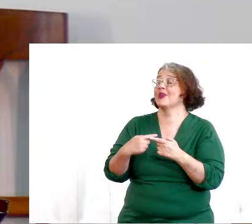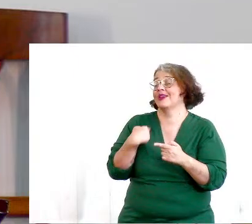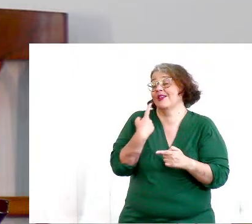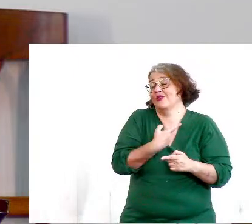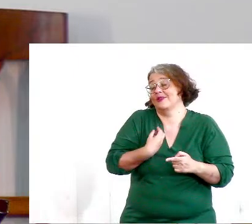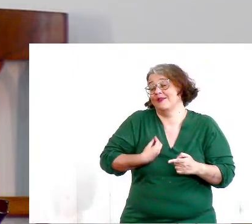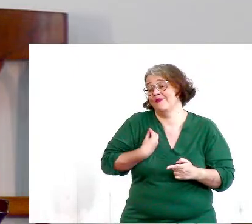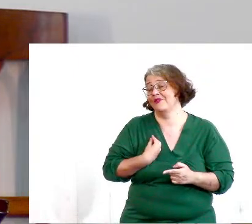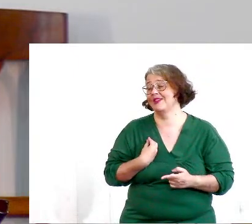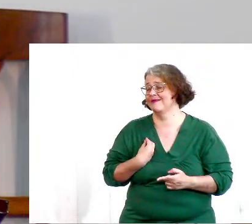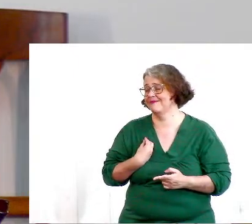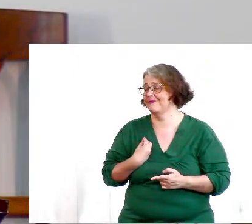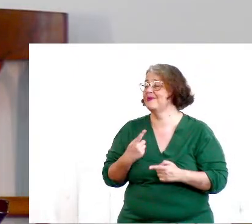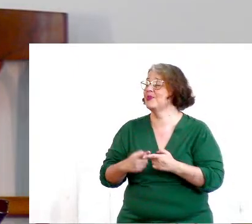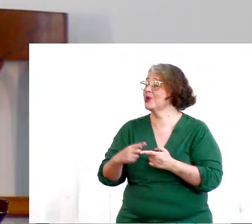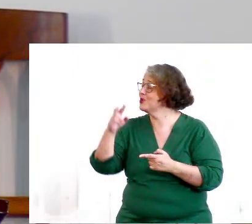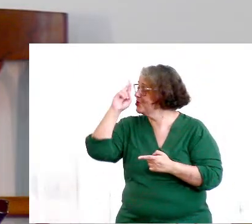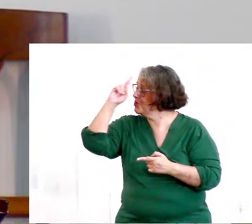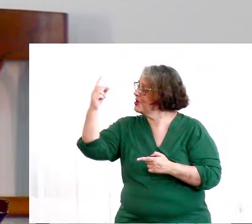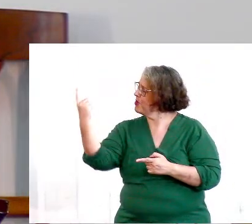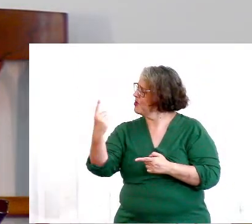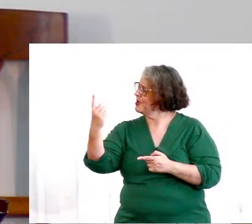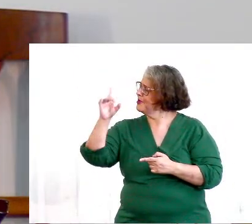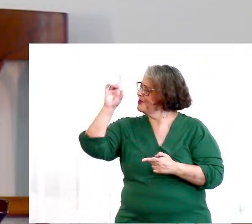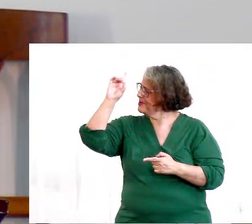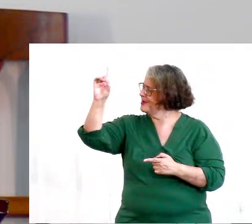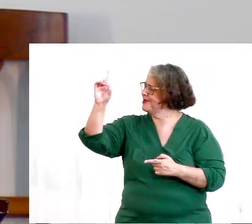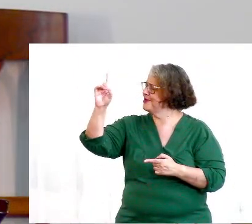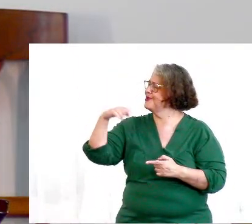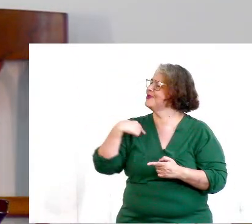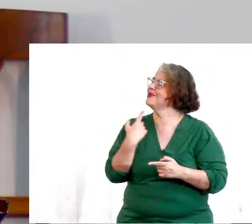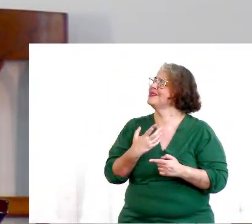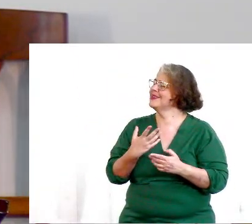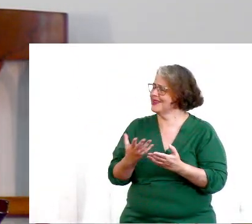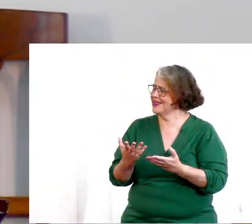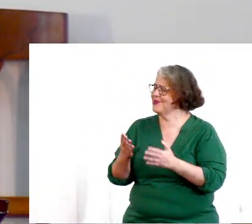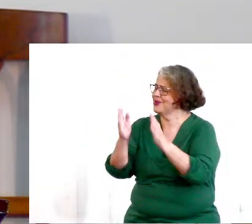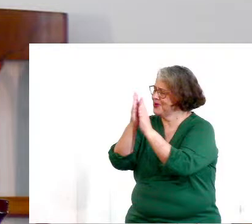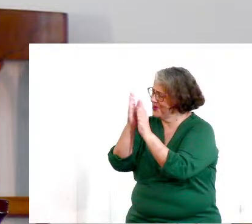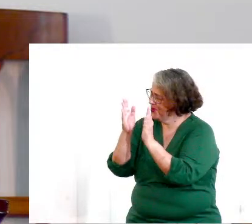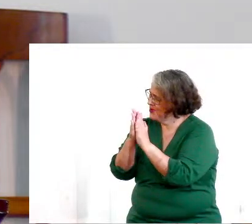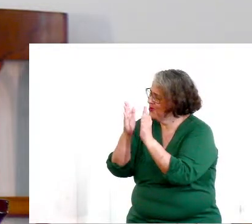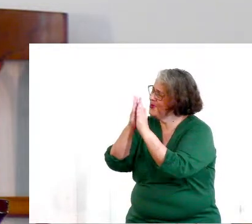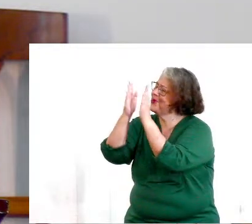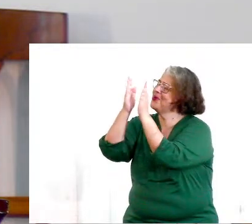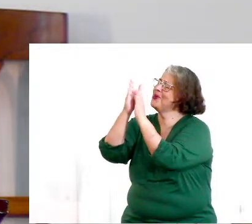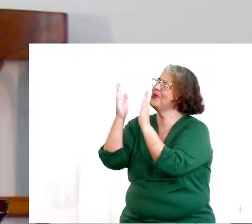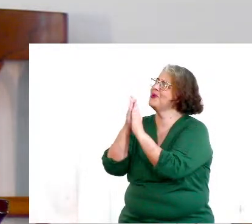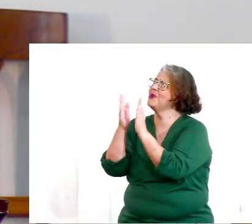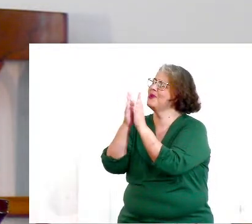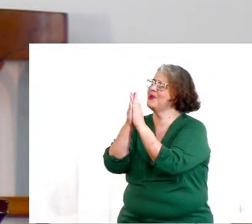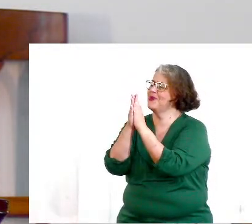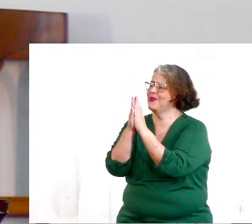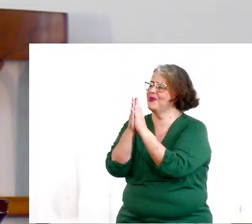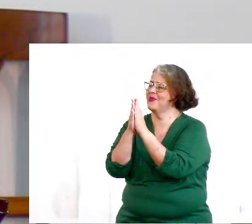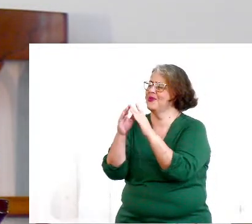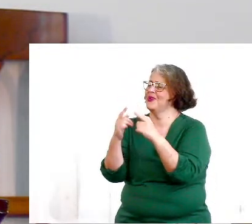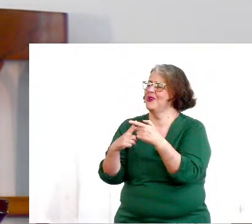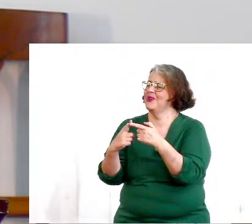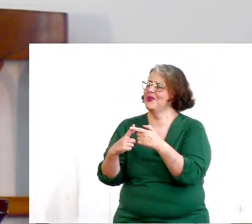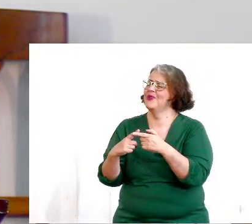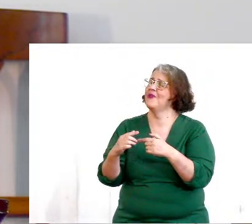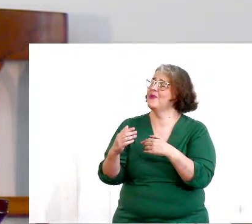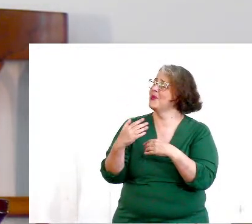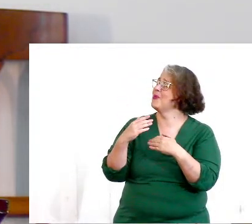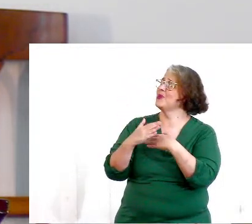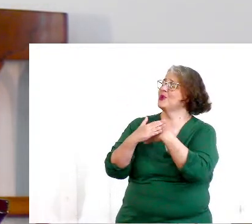como um povo teu. Abençoa-nos nisso, Senhor. Queremos te cultuar assim, como quem está encaminhada, como quem foi